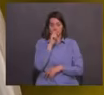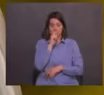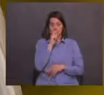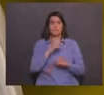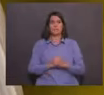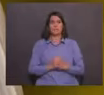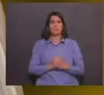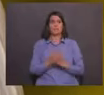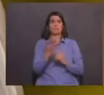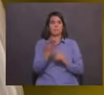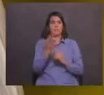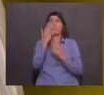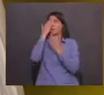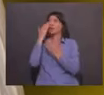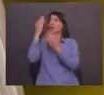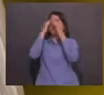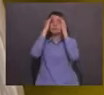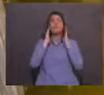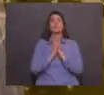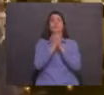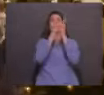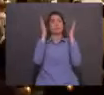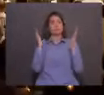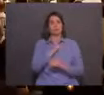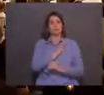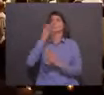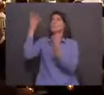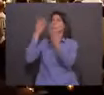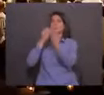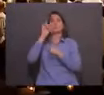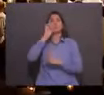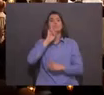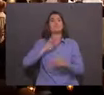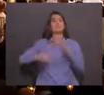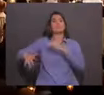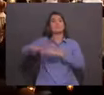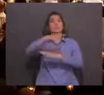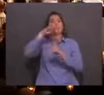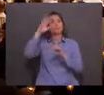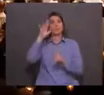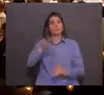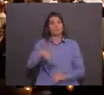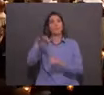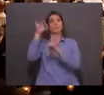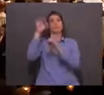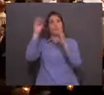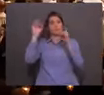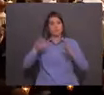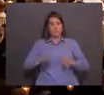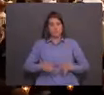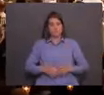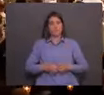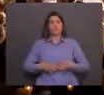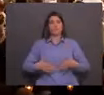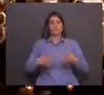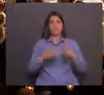Amén. Santa María, plena de graça, Domnul este contigo. Binecuvântată ești tu între mulheres e binecuvântat